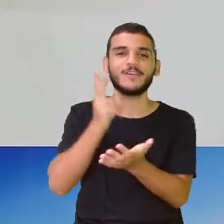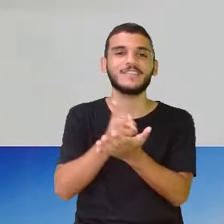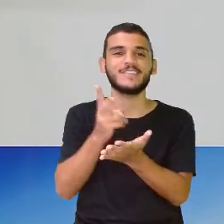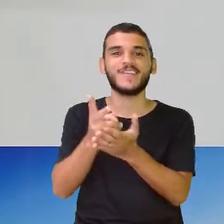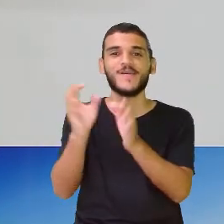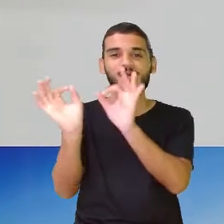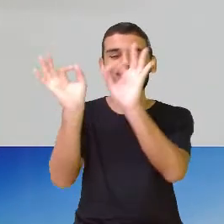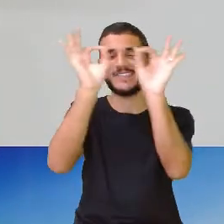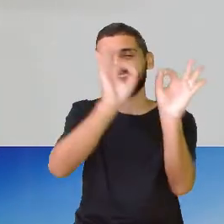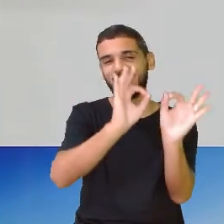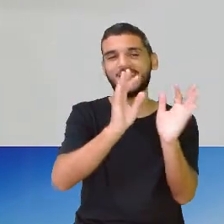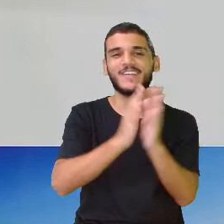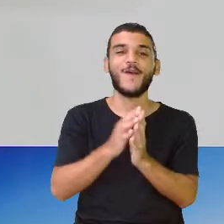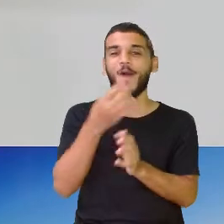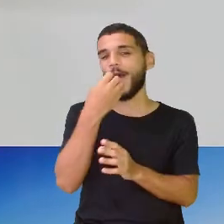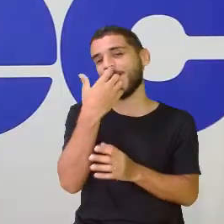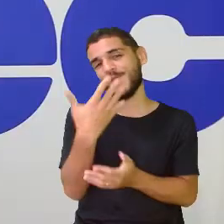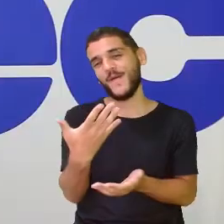foi não, professora?